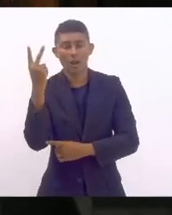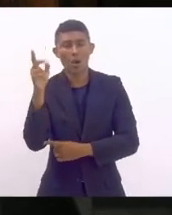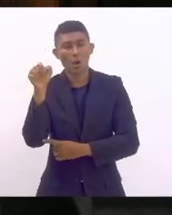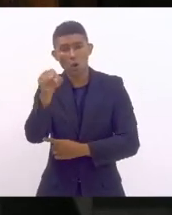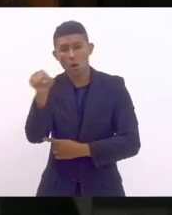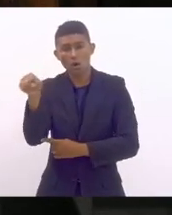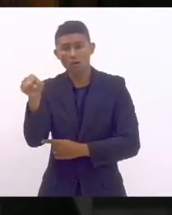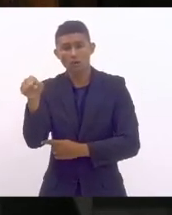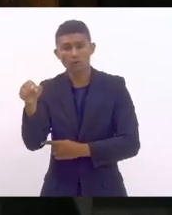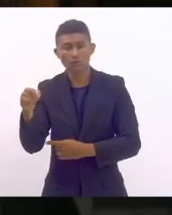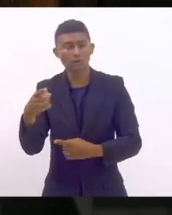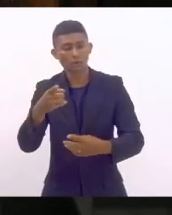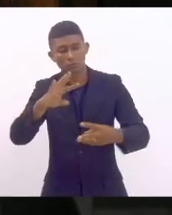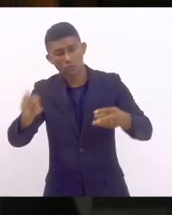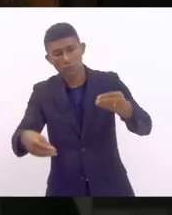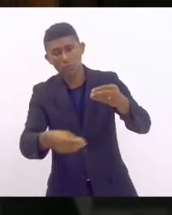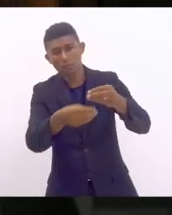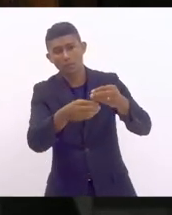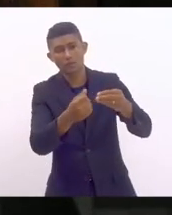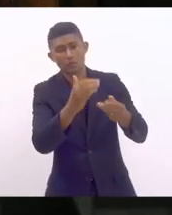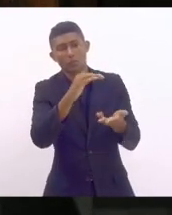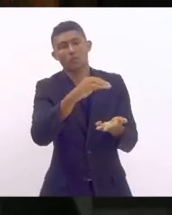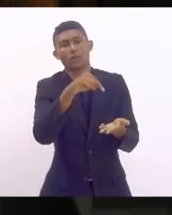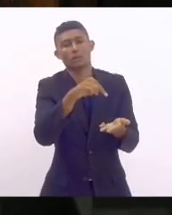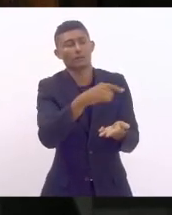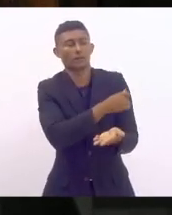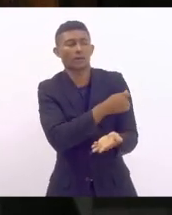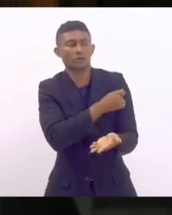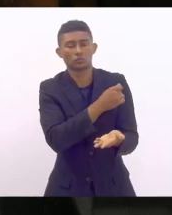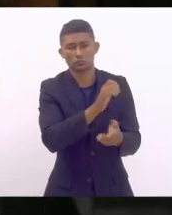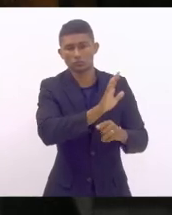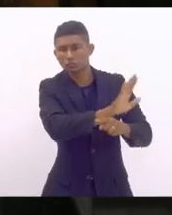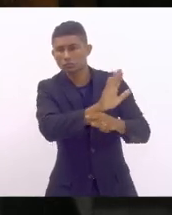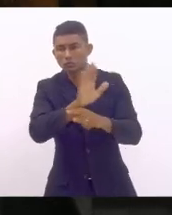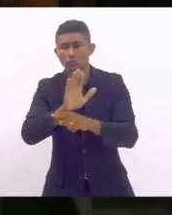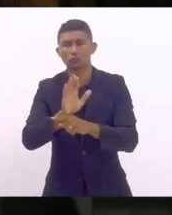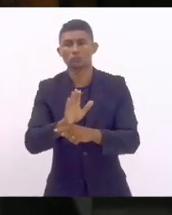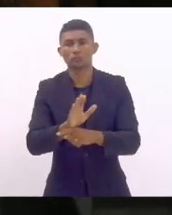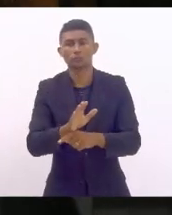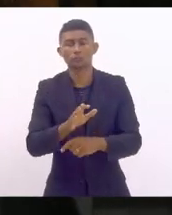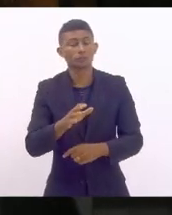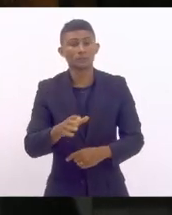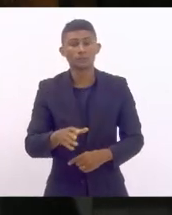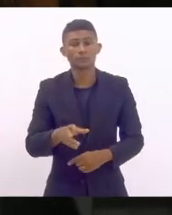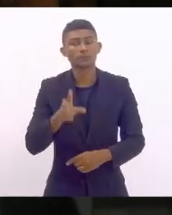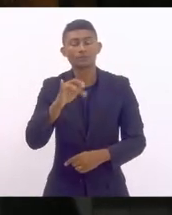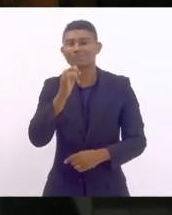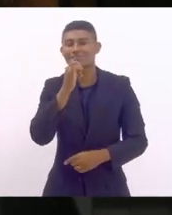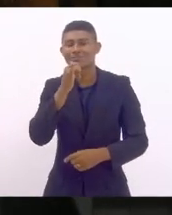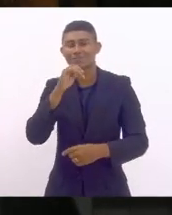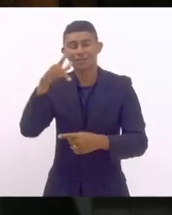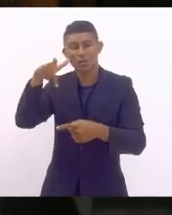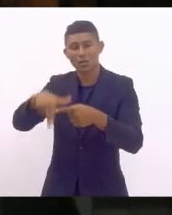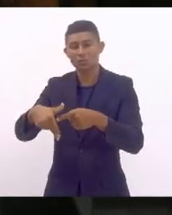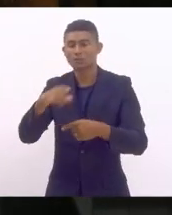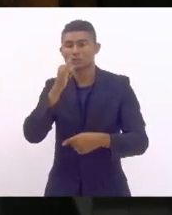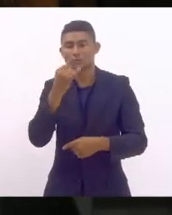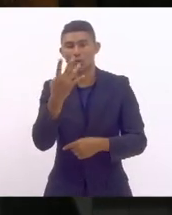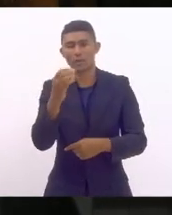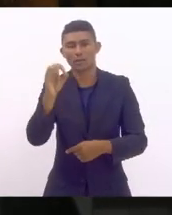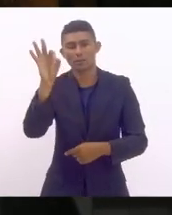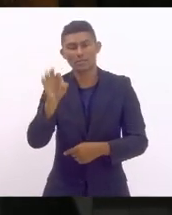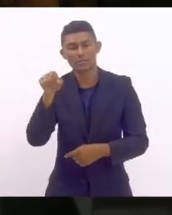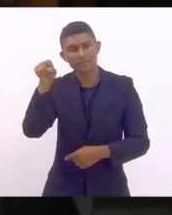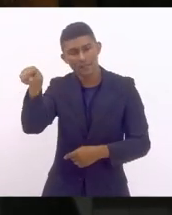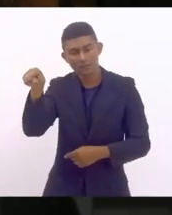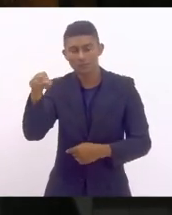complementar o orçamento da assistência estudantil então se nós tivermos um tivemos um corte na hora e quarenta por cento